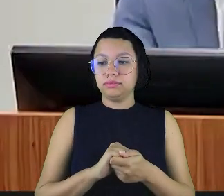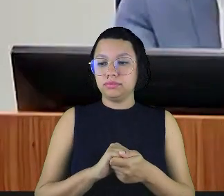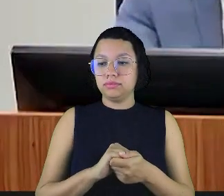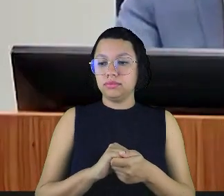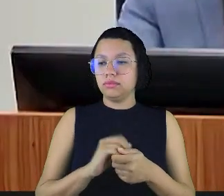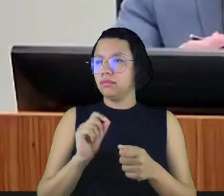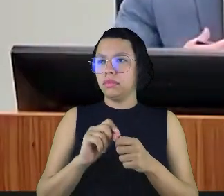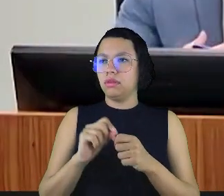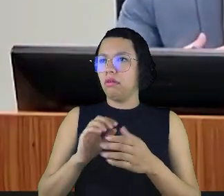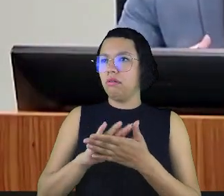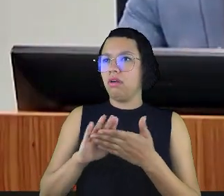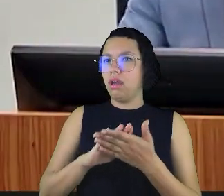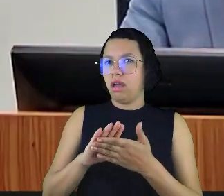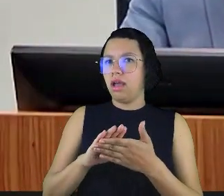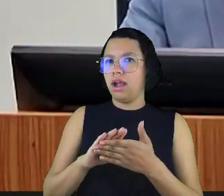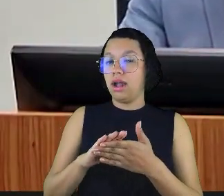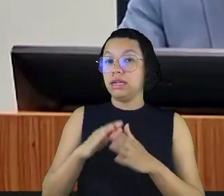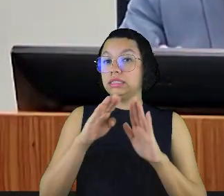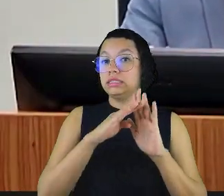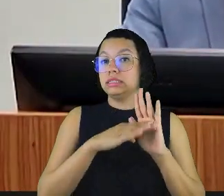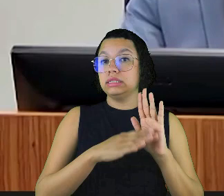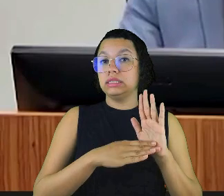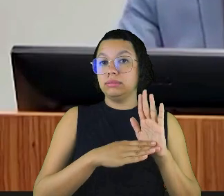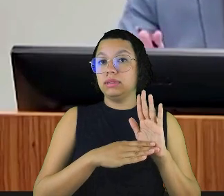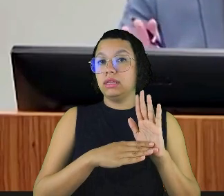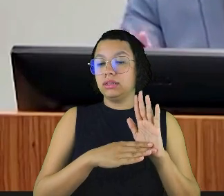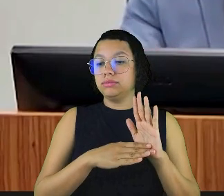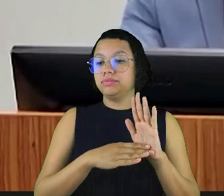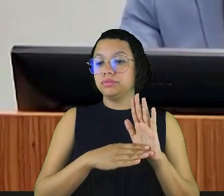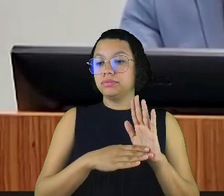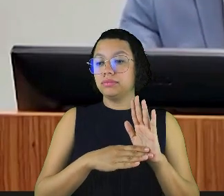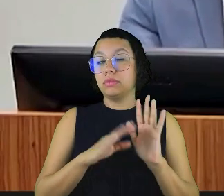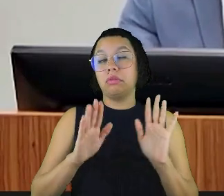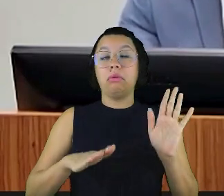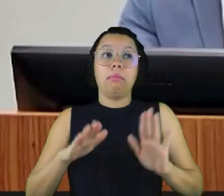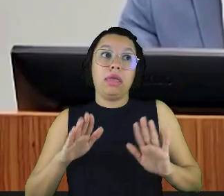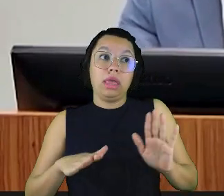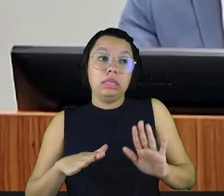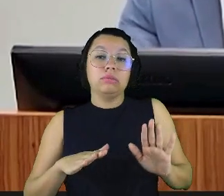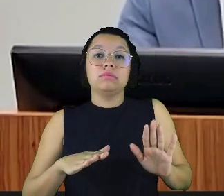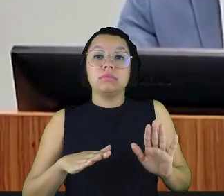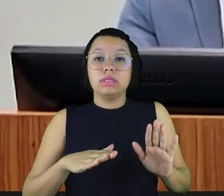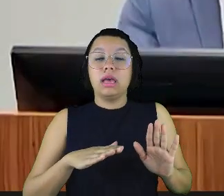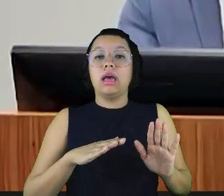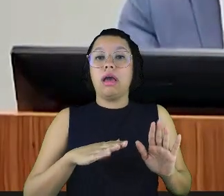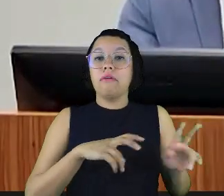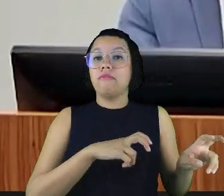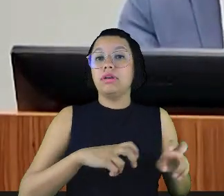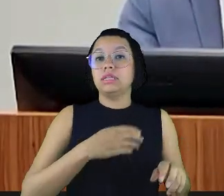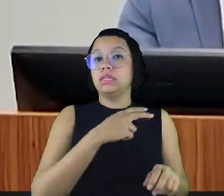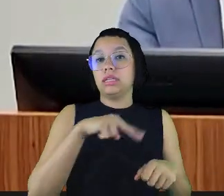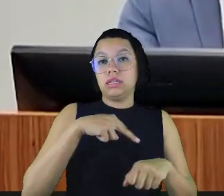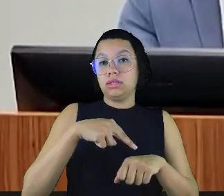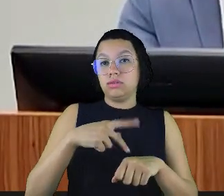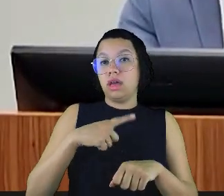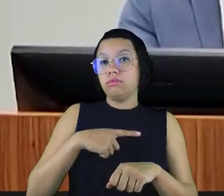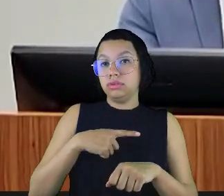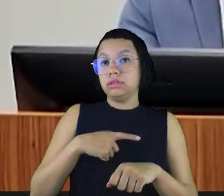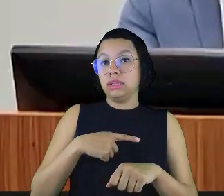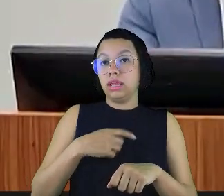nada. Tá. Pelo menos a Fazenda Nacional tem Ah. tido o bom senso de dizer não tenho interesse nesse negócio.